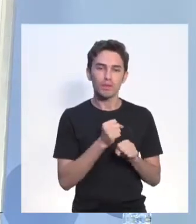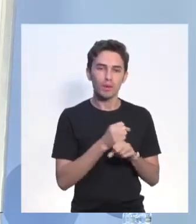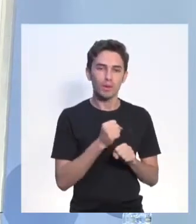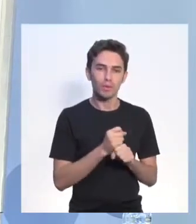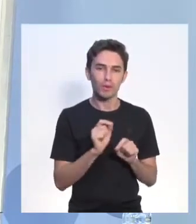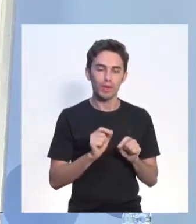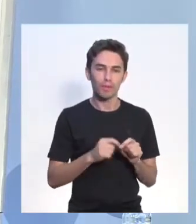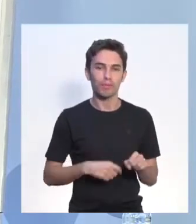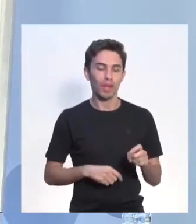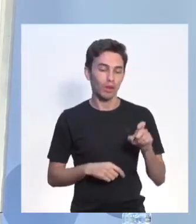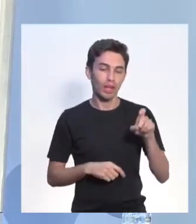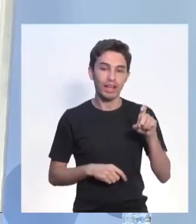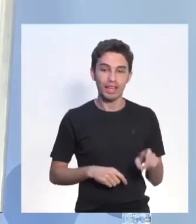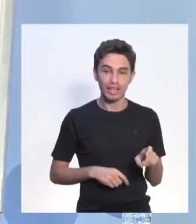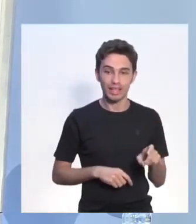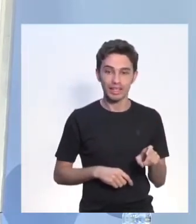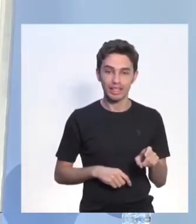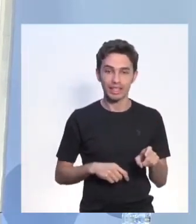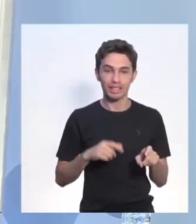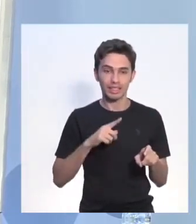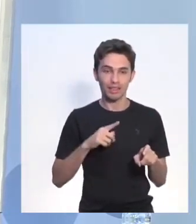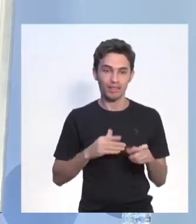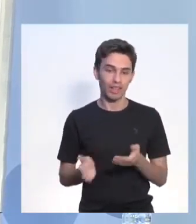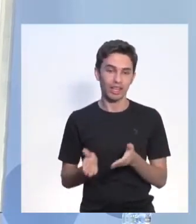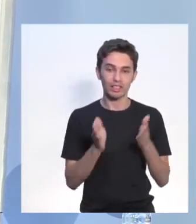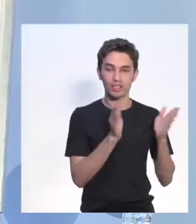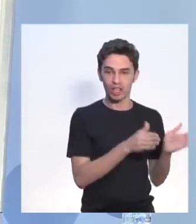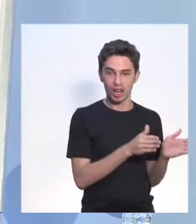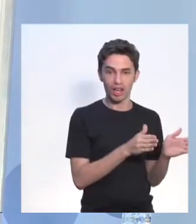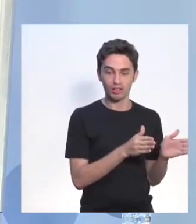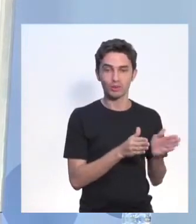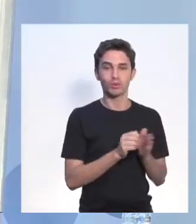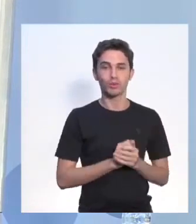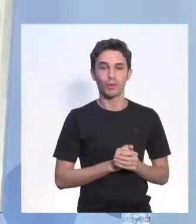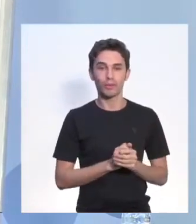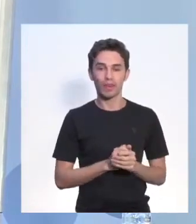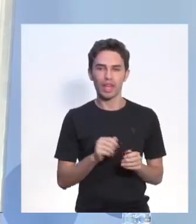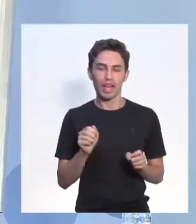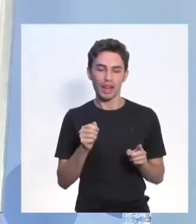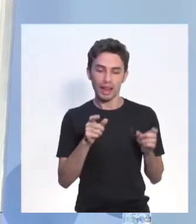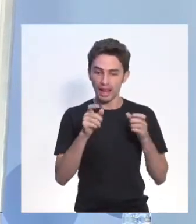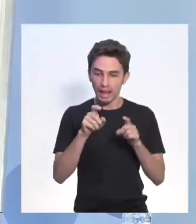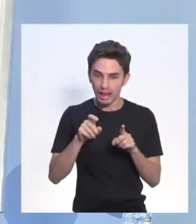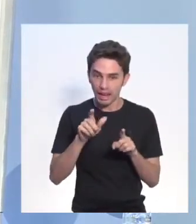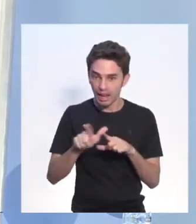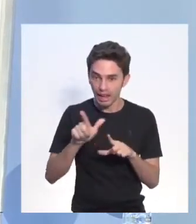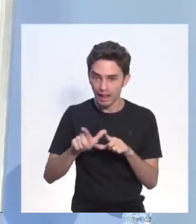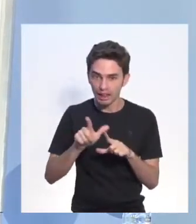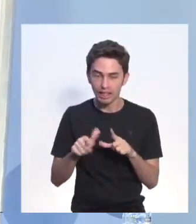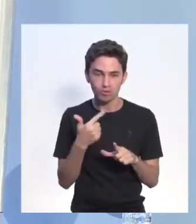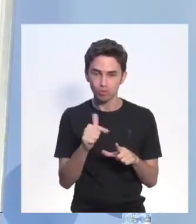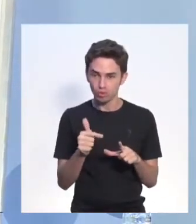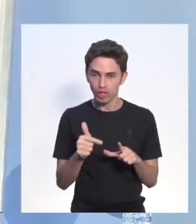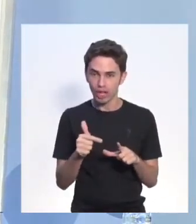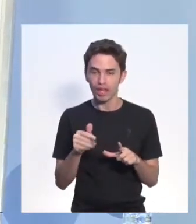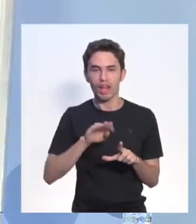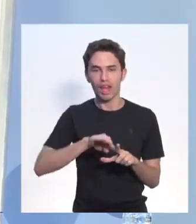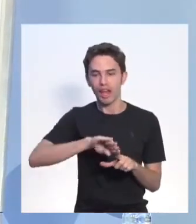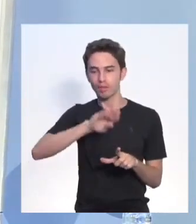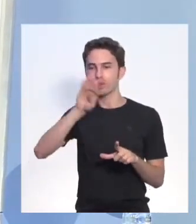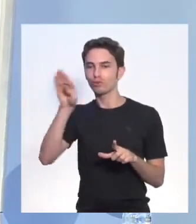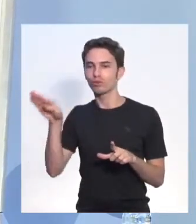dos lados da equação. Todo mundo que não tem a letra, que é um termo independente, números solitários, né? A gente coloca do outro lado da